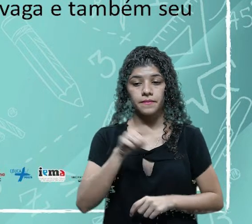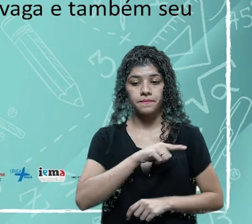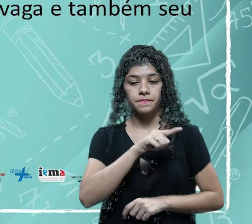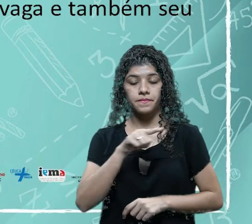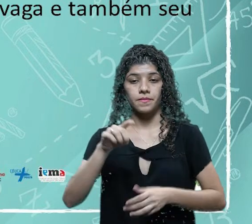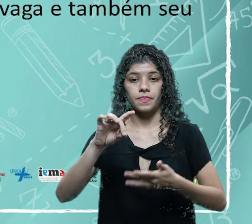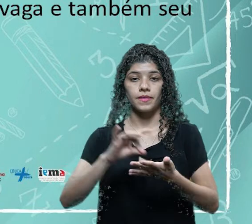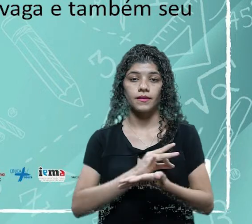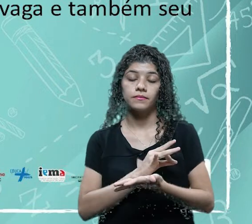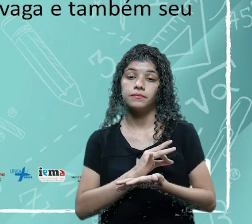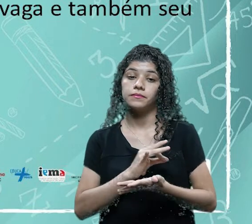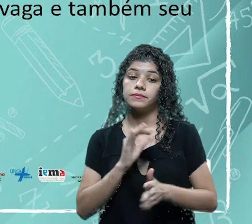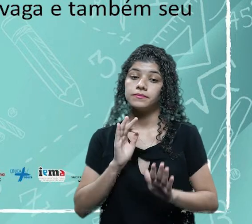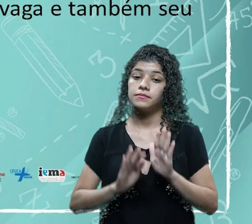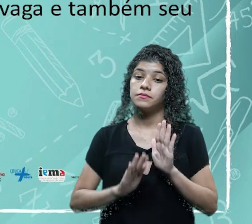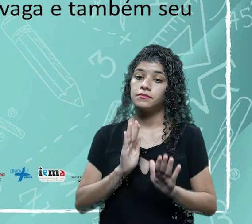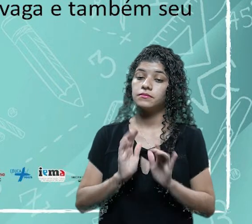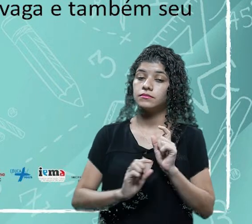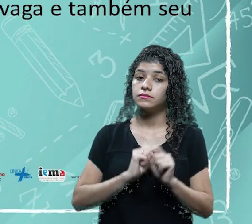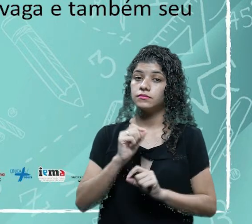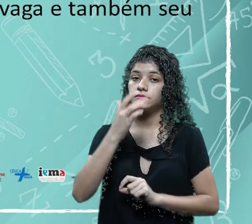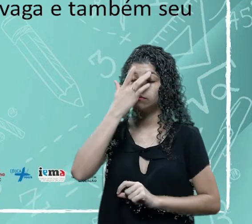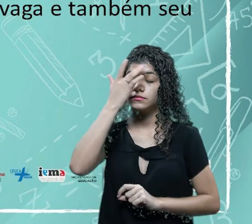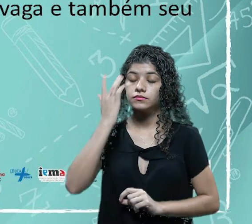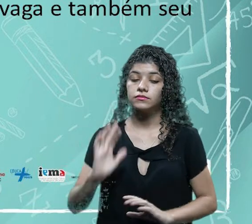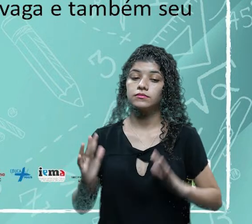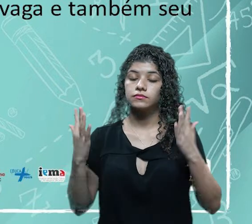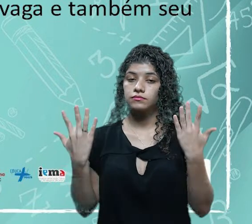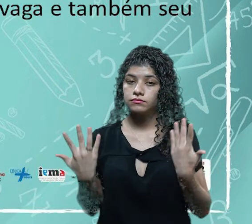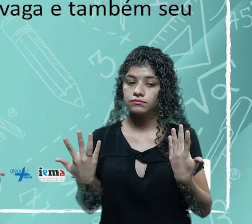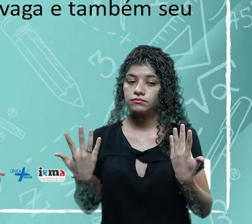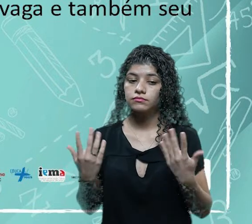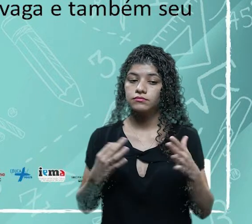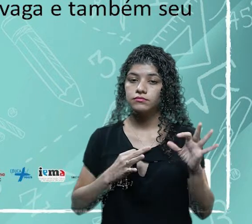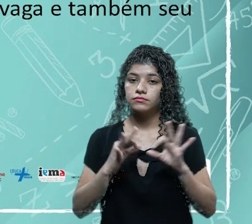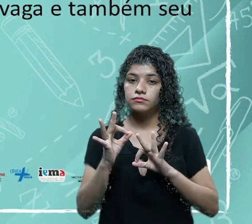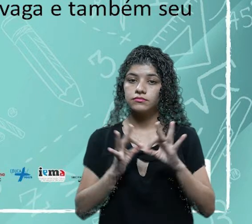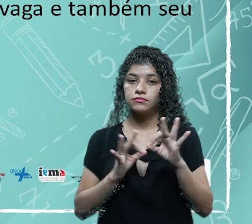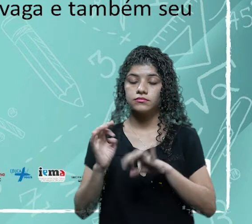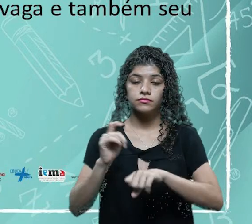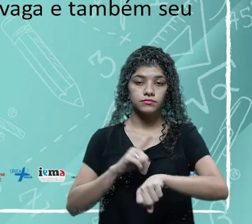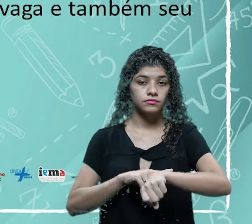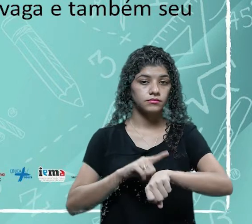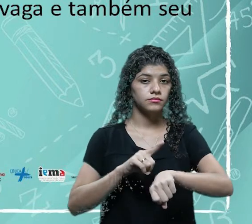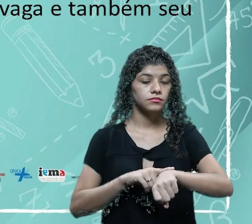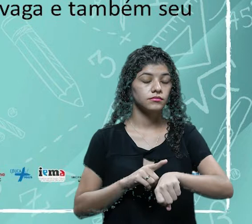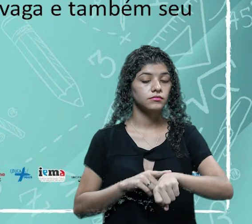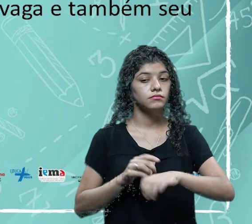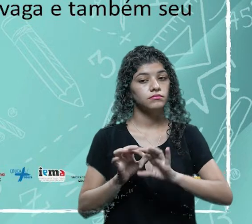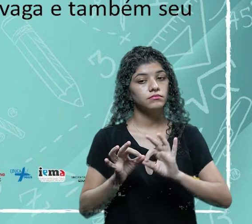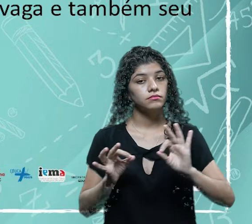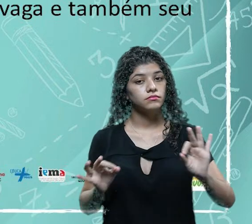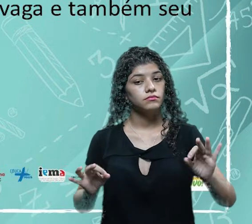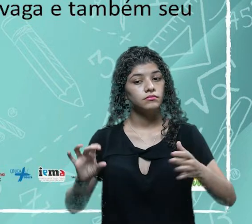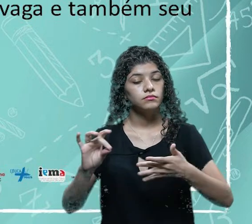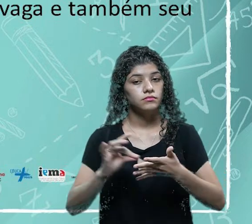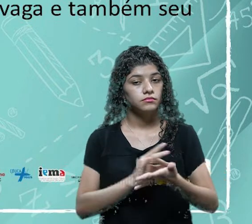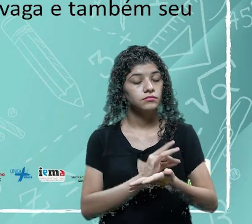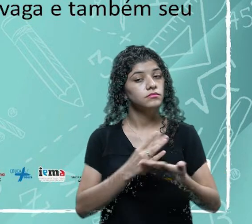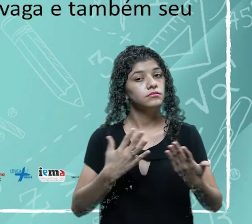inscrição né que vai depender de quem tá fazendo evento qual é a duração desse período né